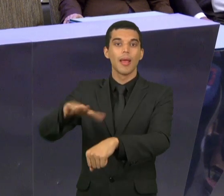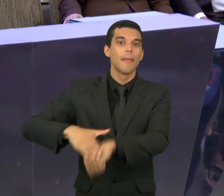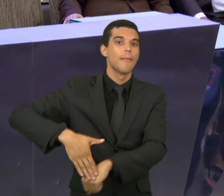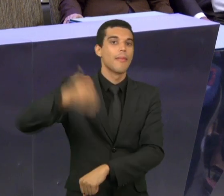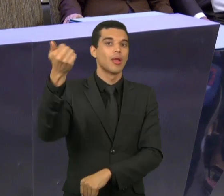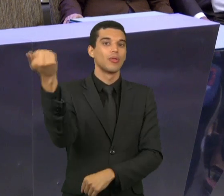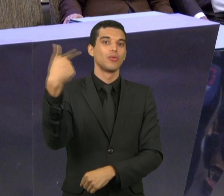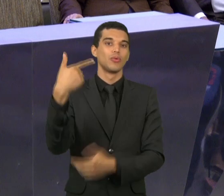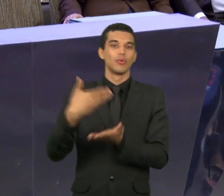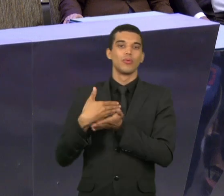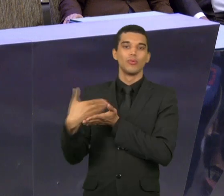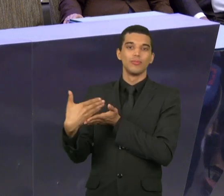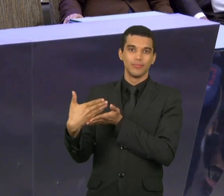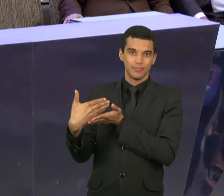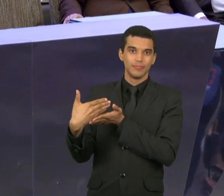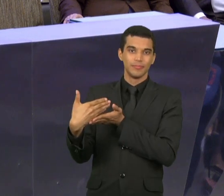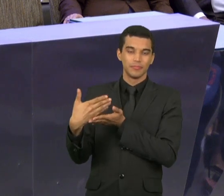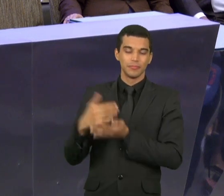começo.